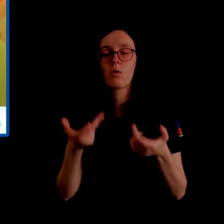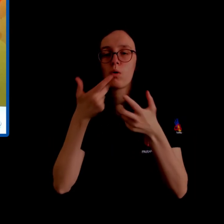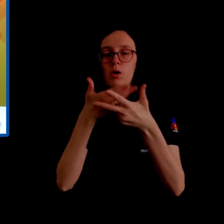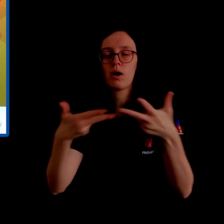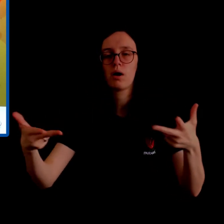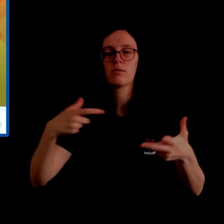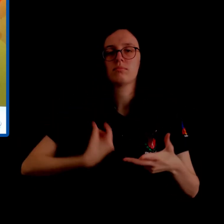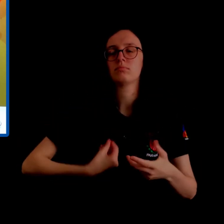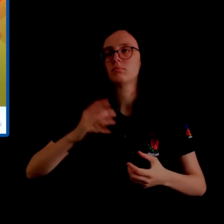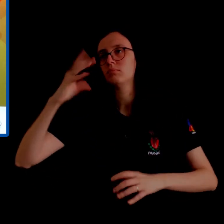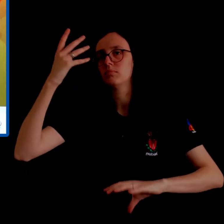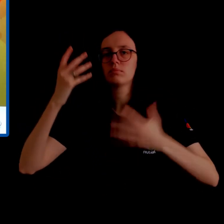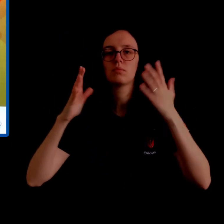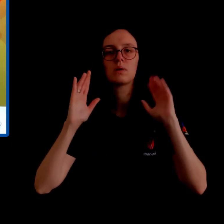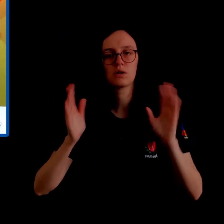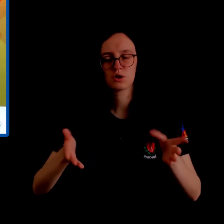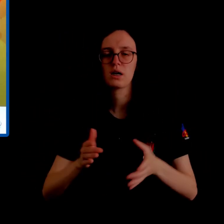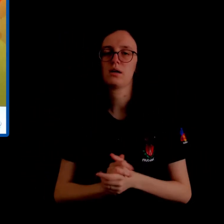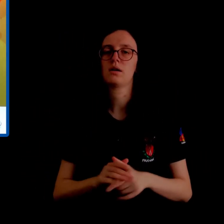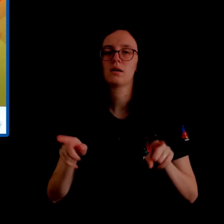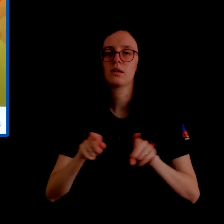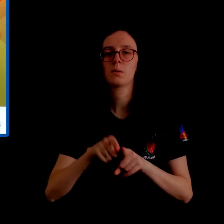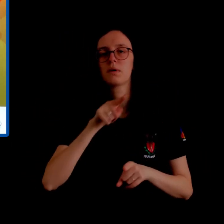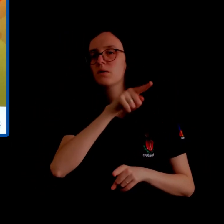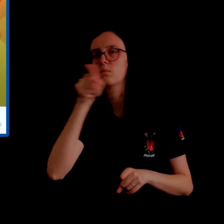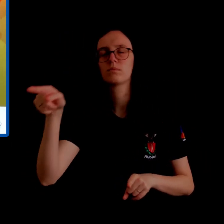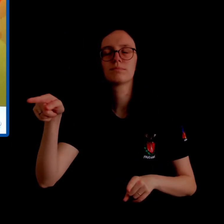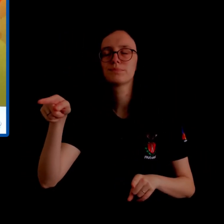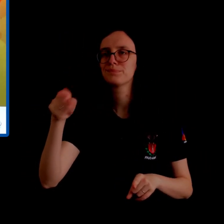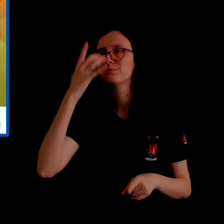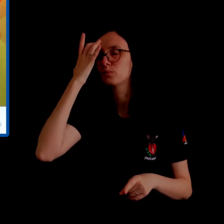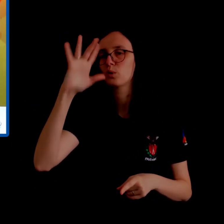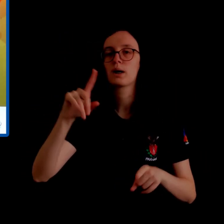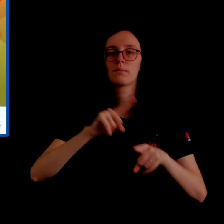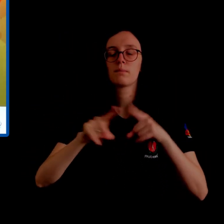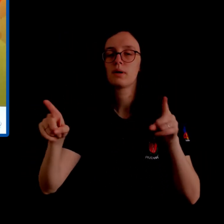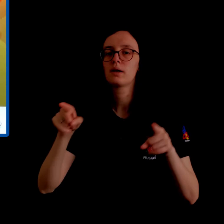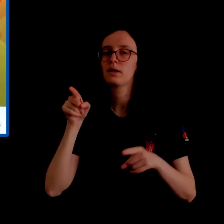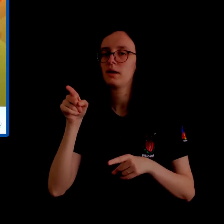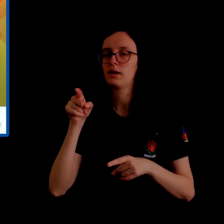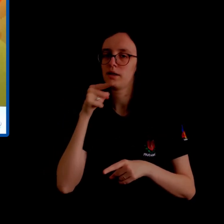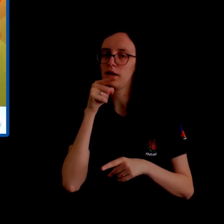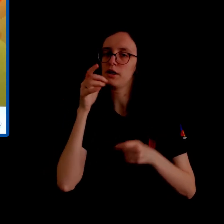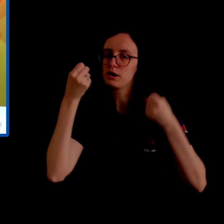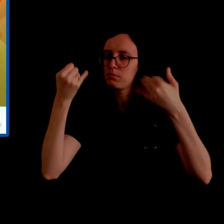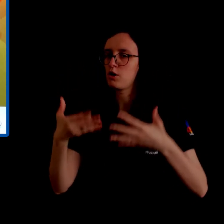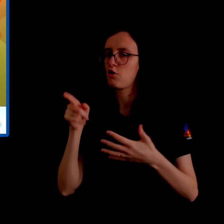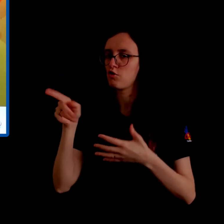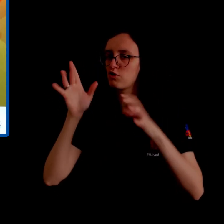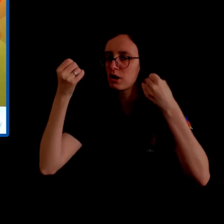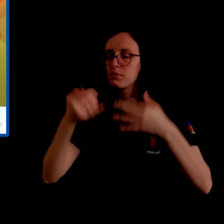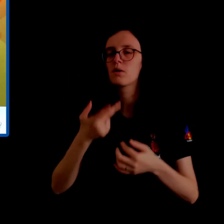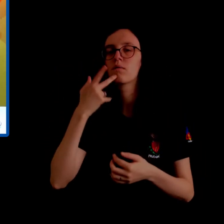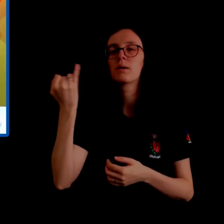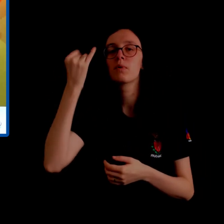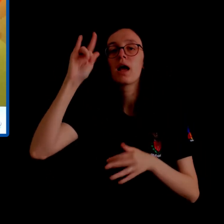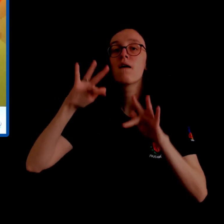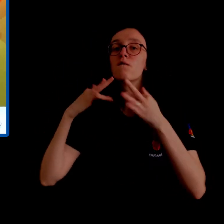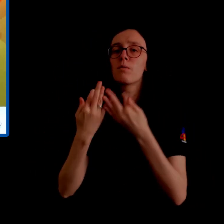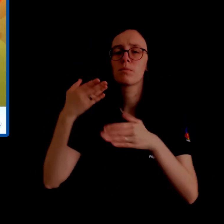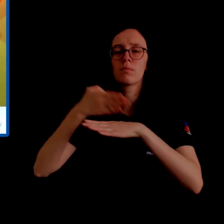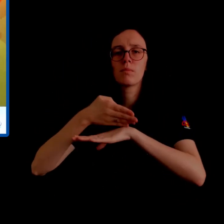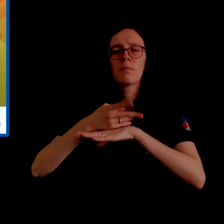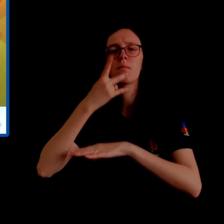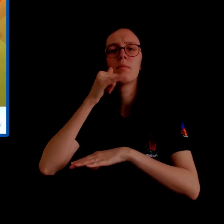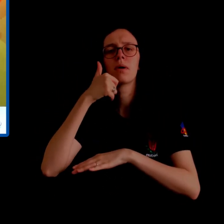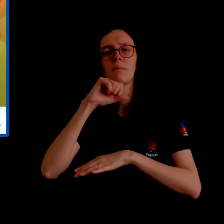estão acontecendo, gente. E vocês não fazem ideia da quantidade, isso que o Tiago está comentando, do engajamento da família, a quantidade de pais que entram em